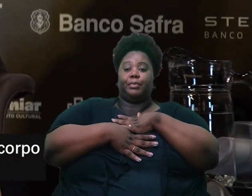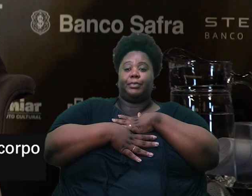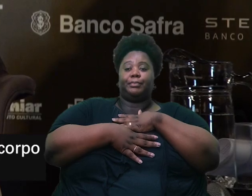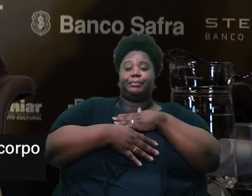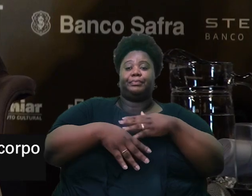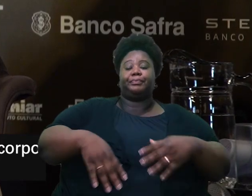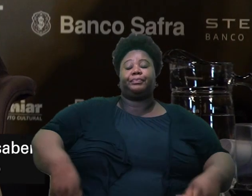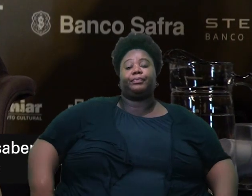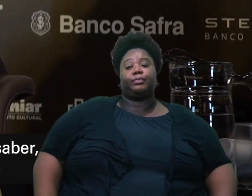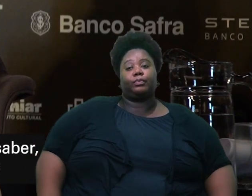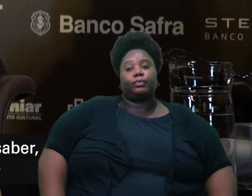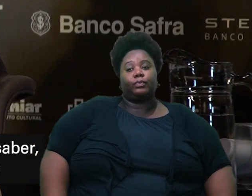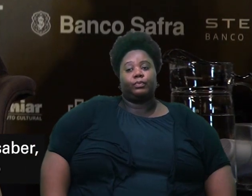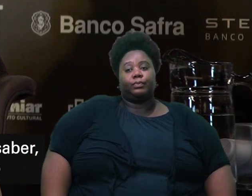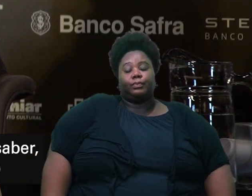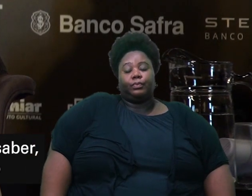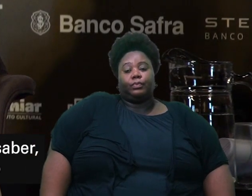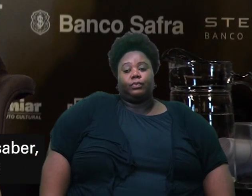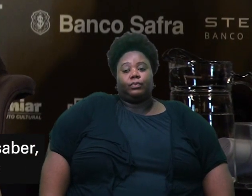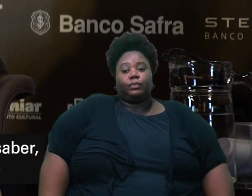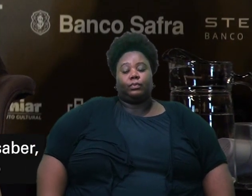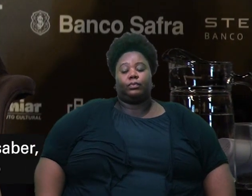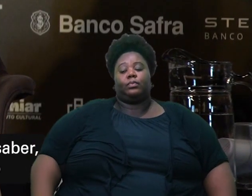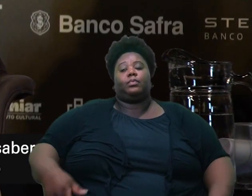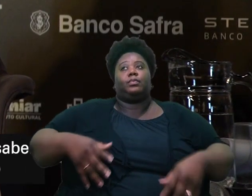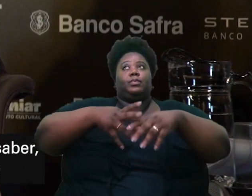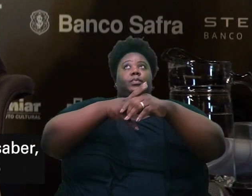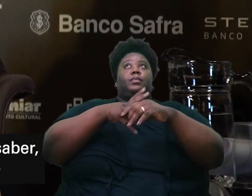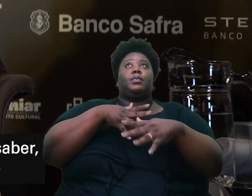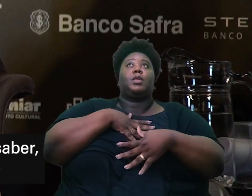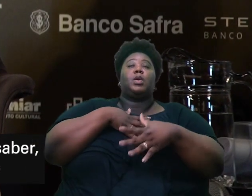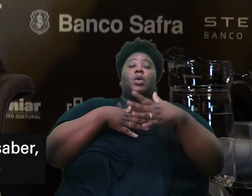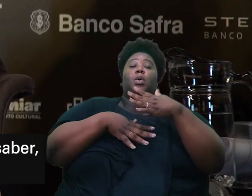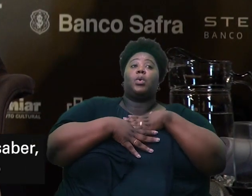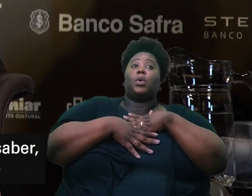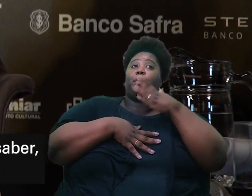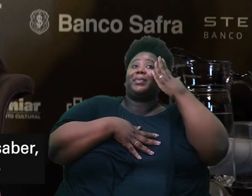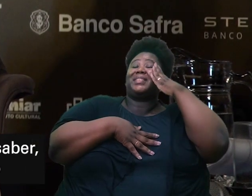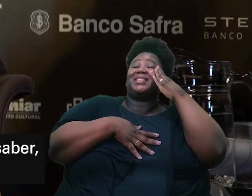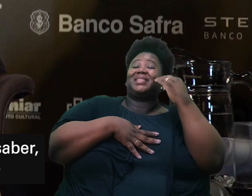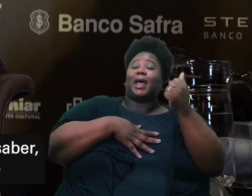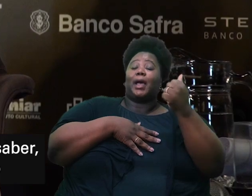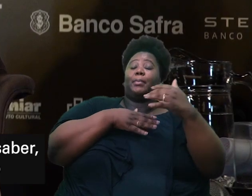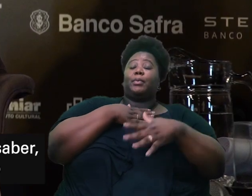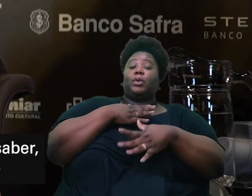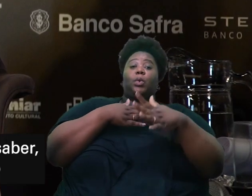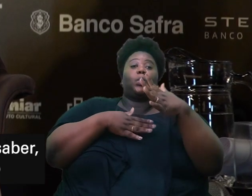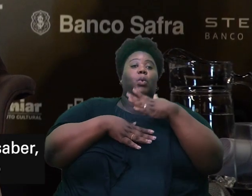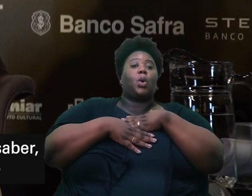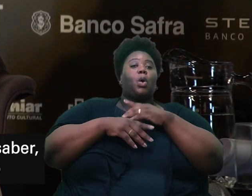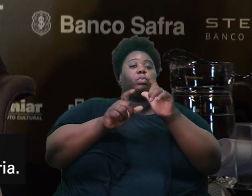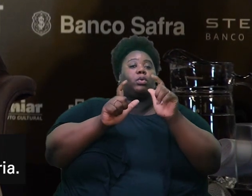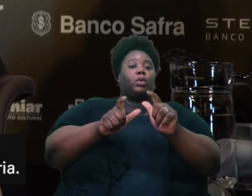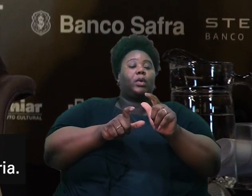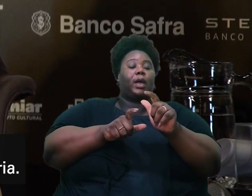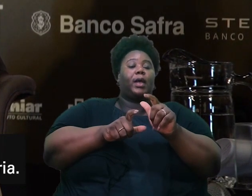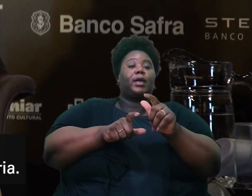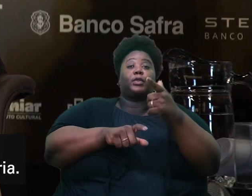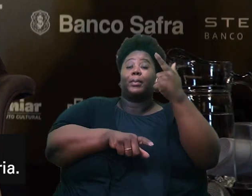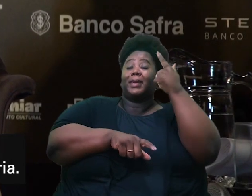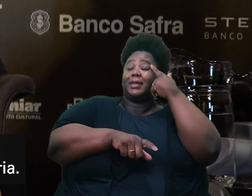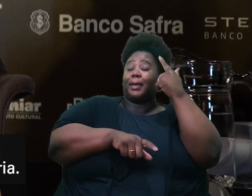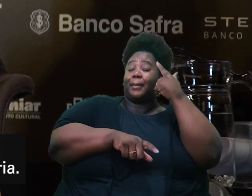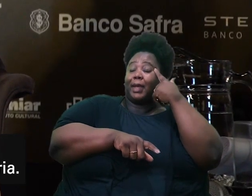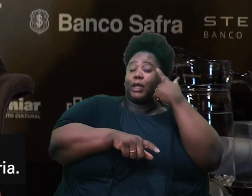voz. Né? O corpo como lugar de inscrição do saber, o corpo como lugar de inscrição do